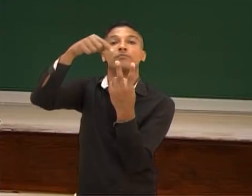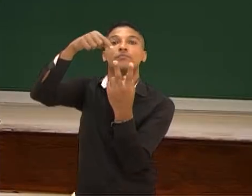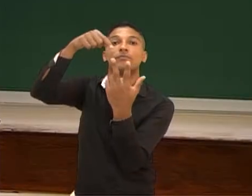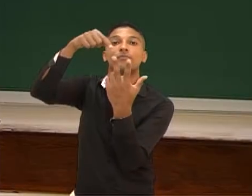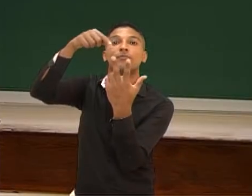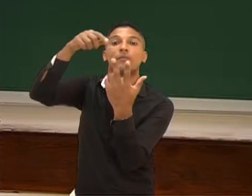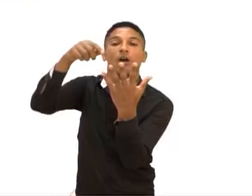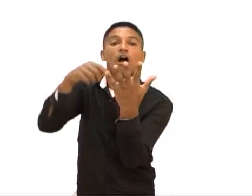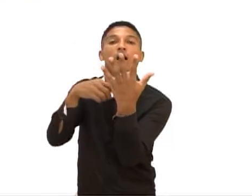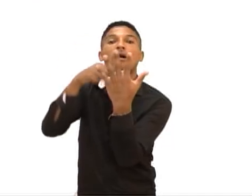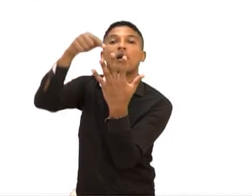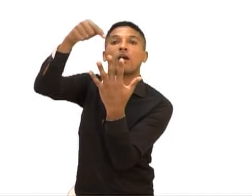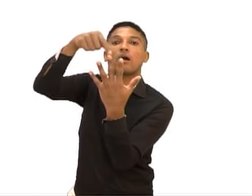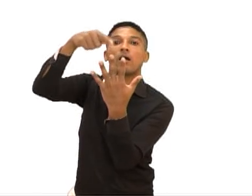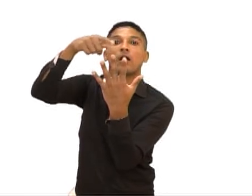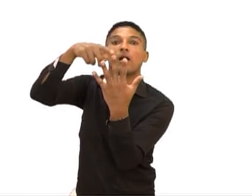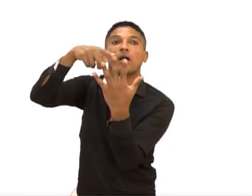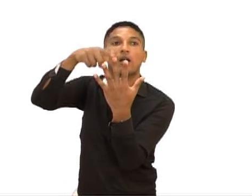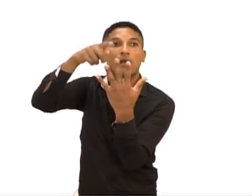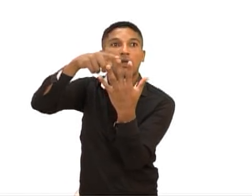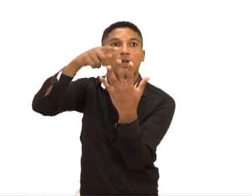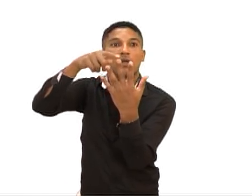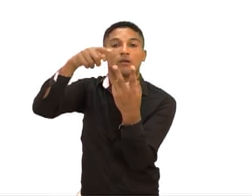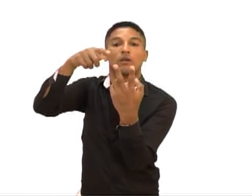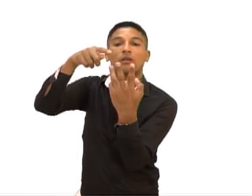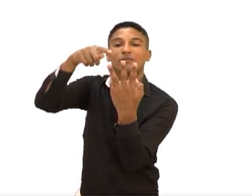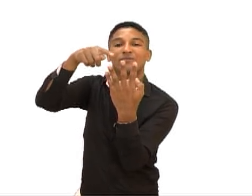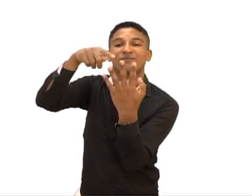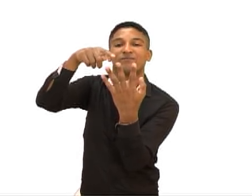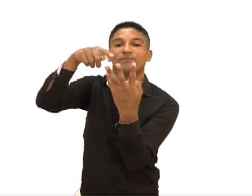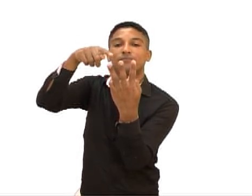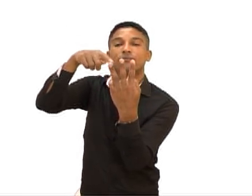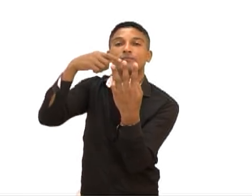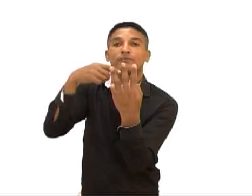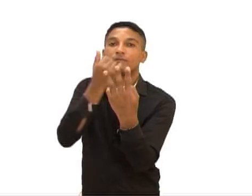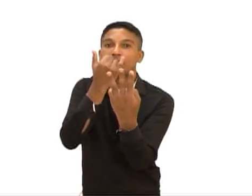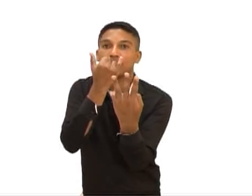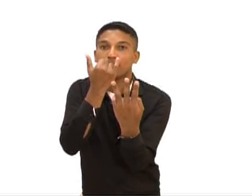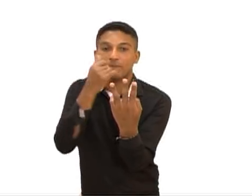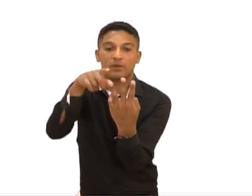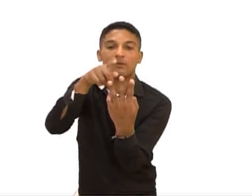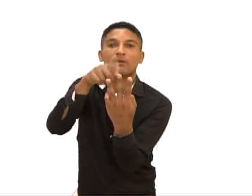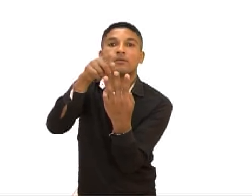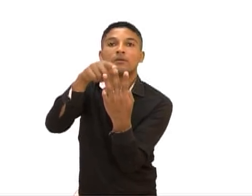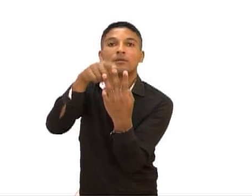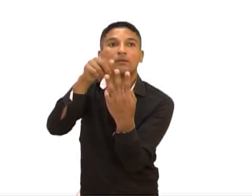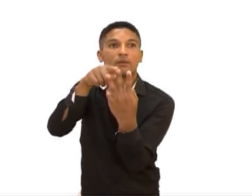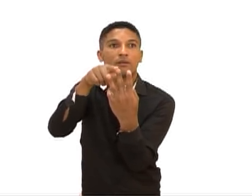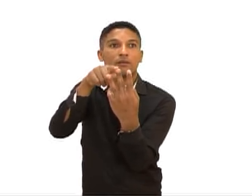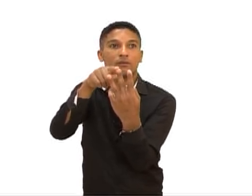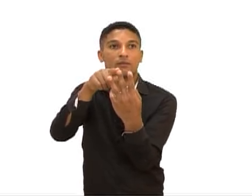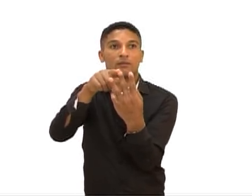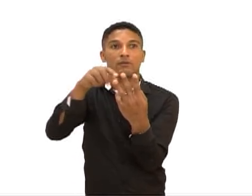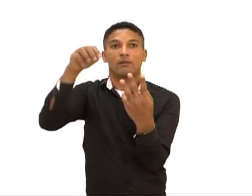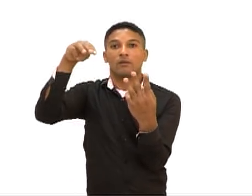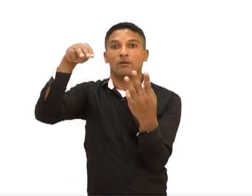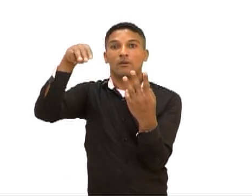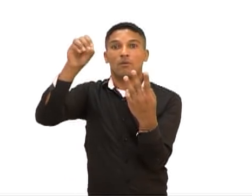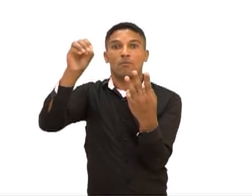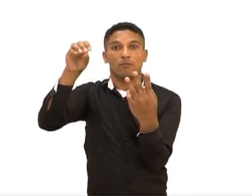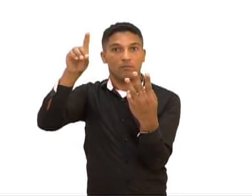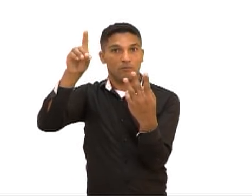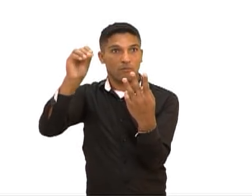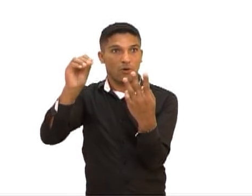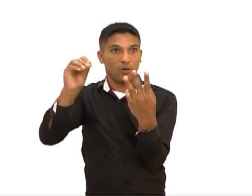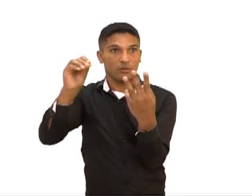no tempo presente, né? Então, conjugando ali, a gente tem que eu me vacine, que tu te vacines, que